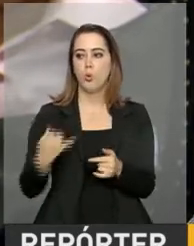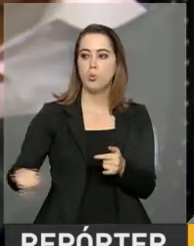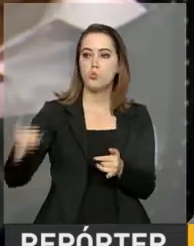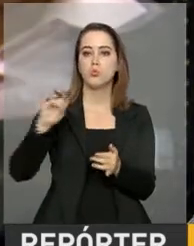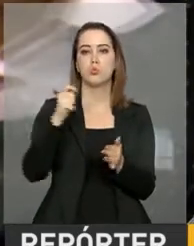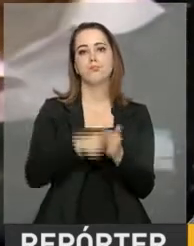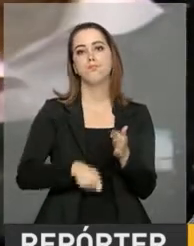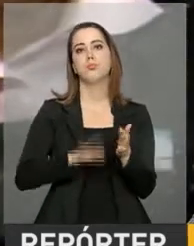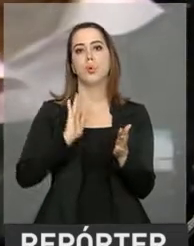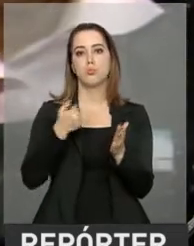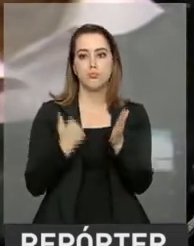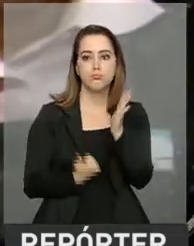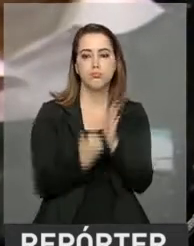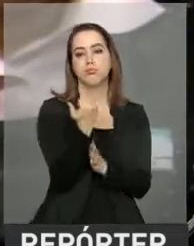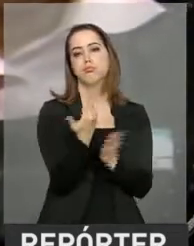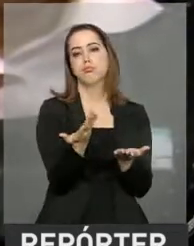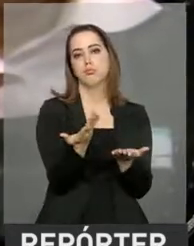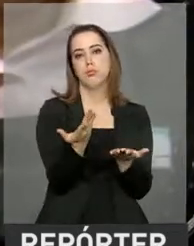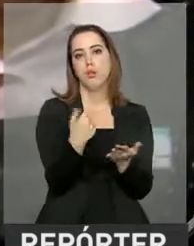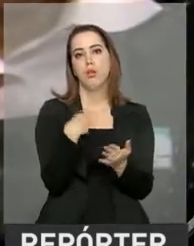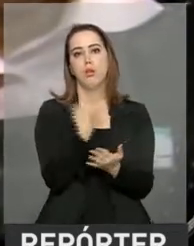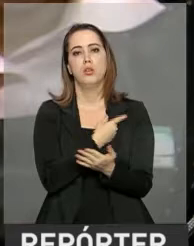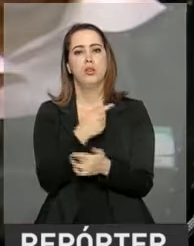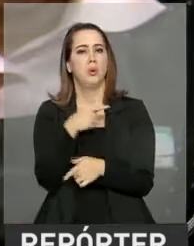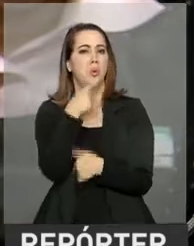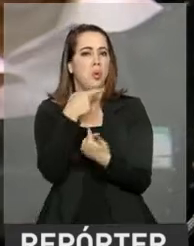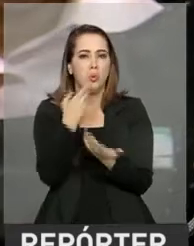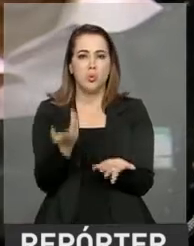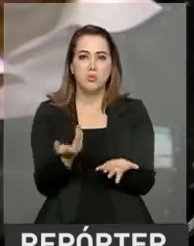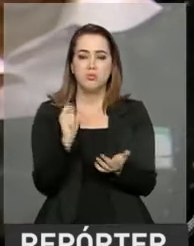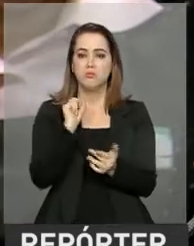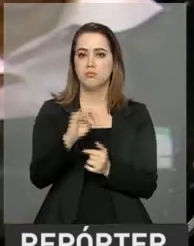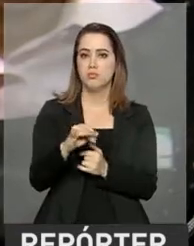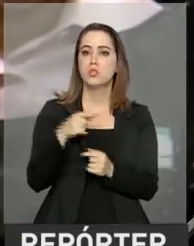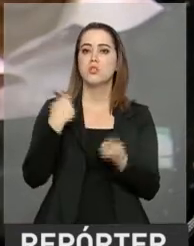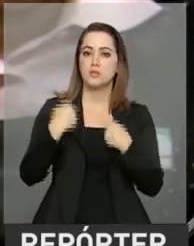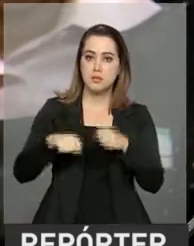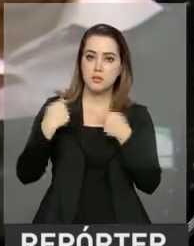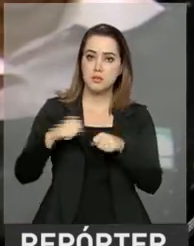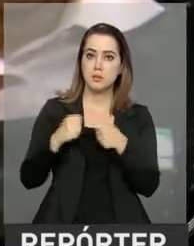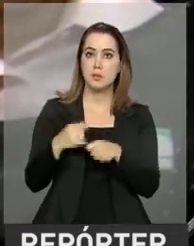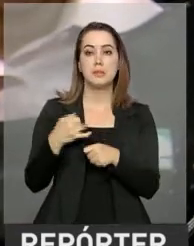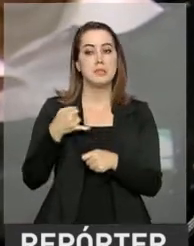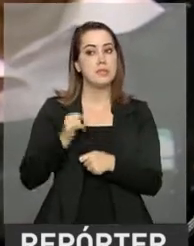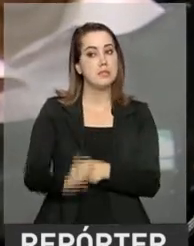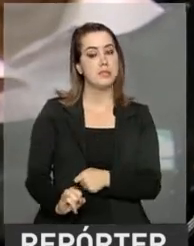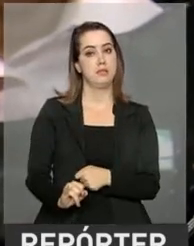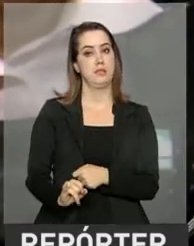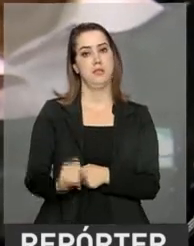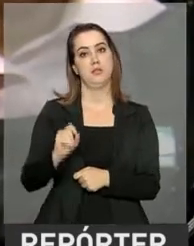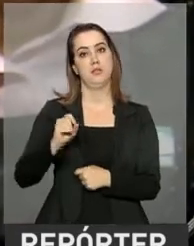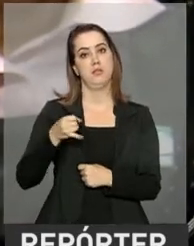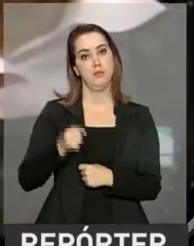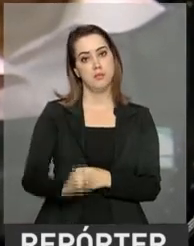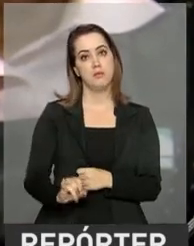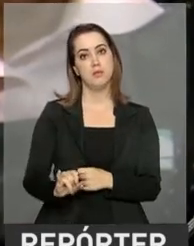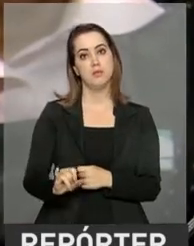altas do mundo. Não há dúvida de que em hipóteses de necessidade, caso haja de